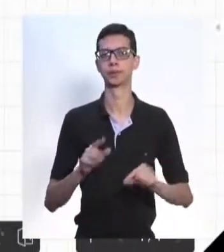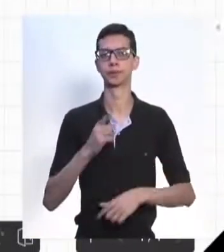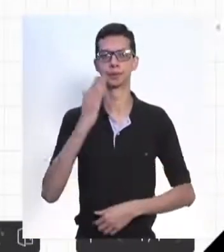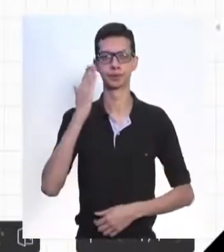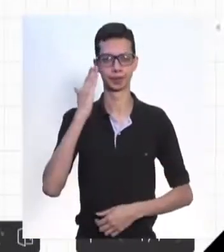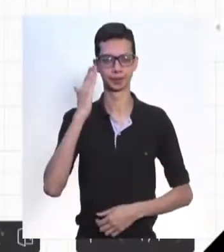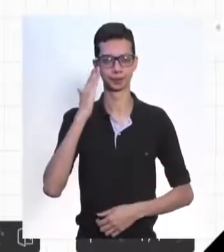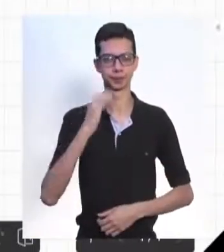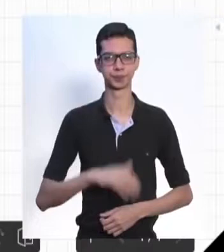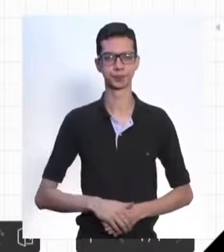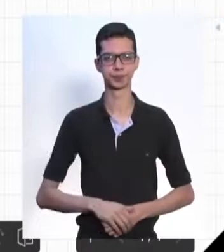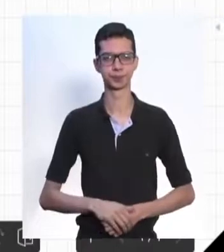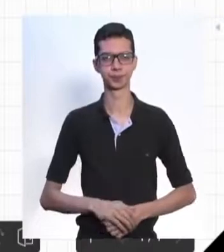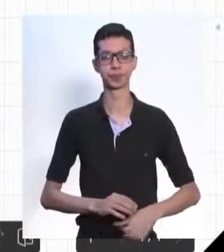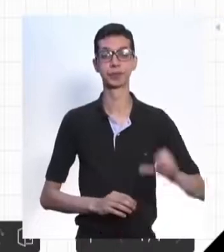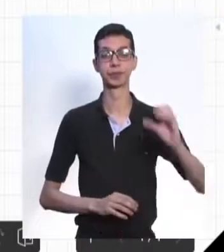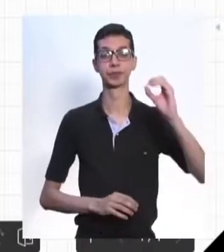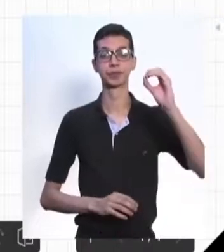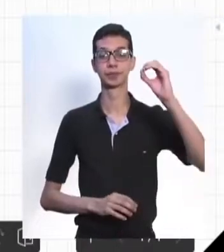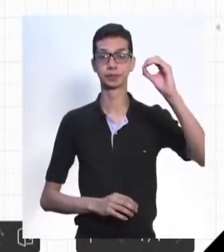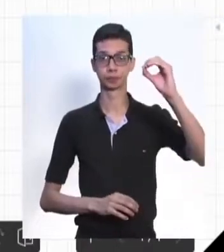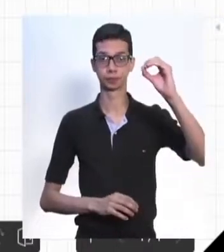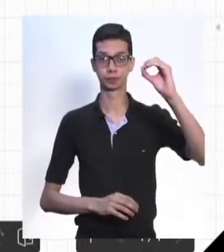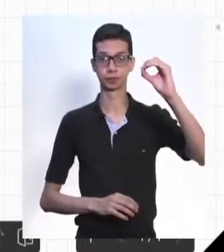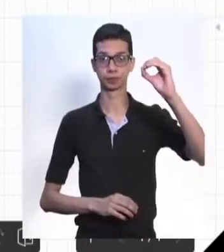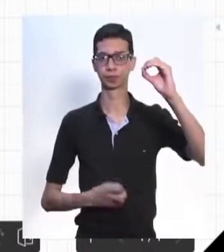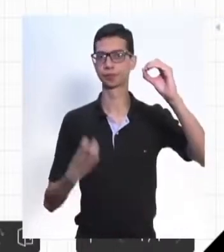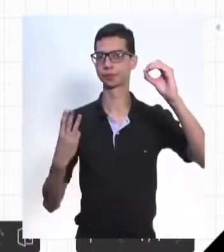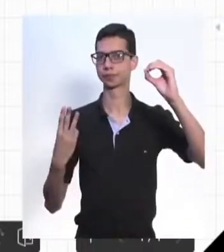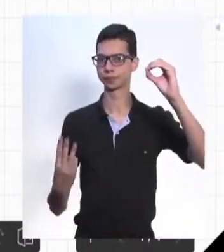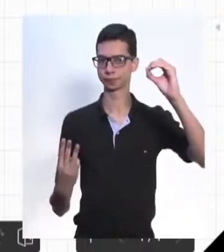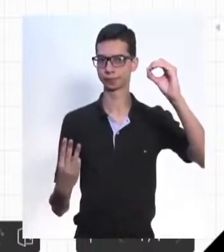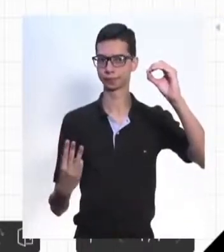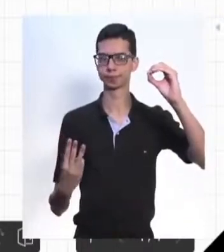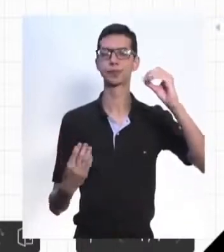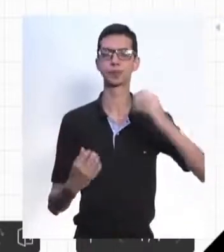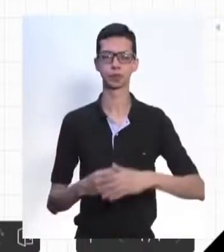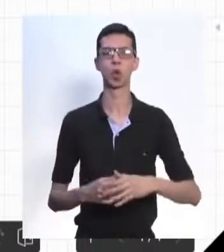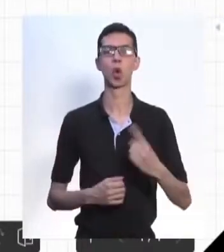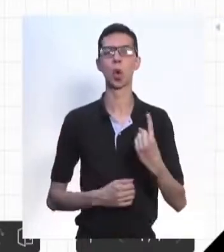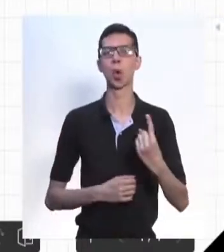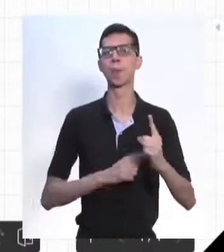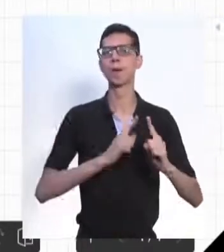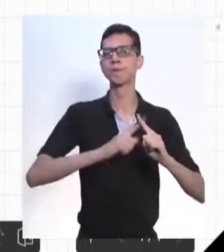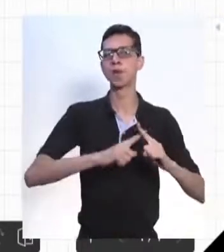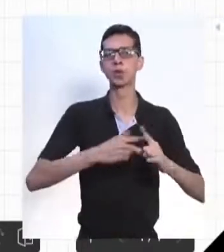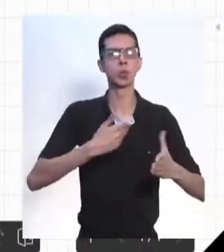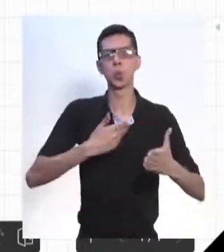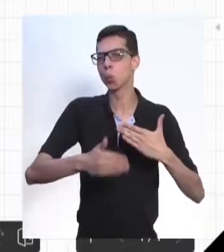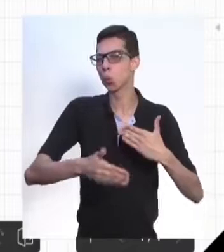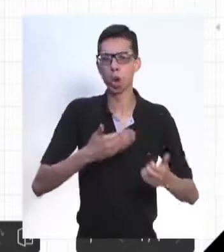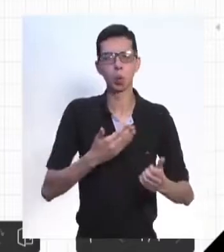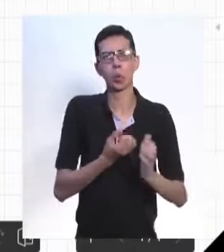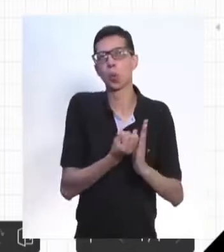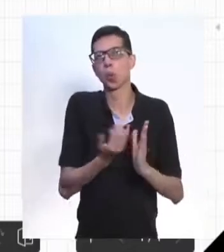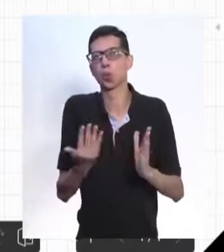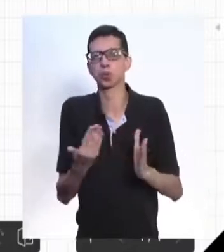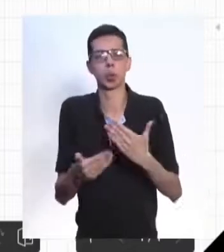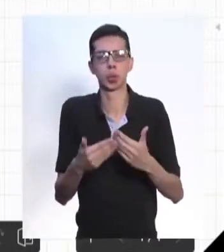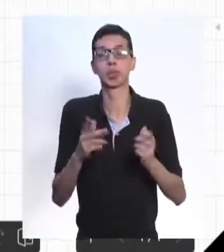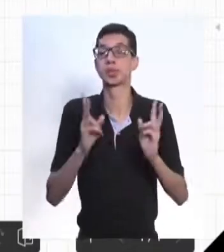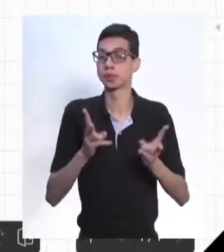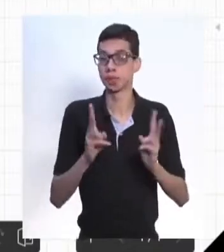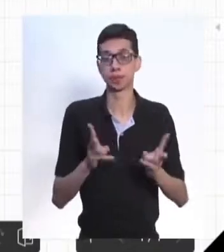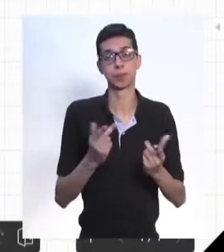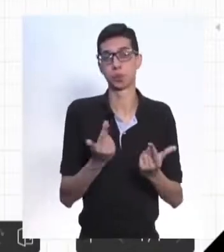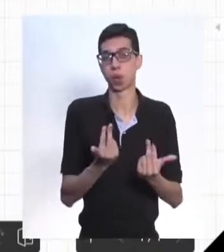outra relação dos meios. Uma vezes qualquer valor, sempre vai dar ele. Ou seja, essa relação